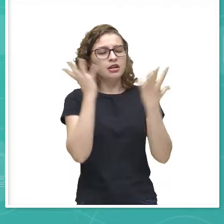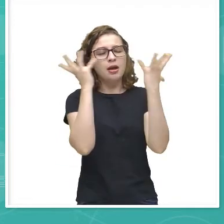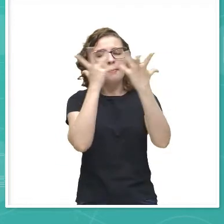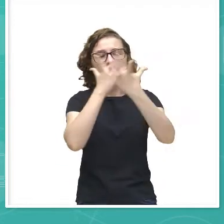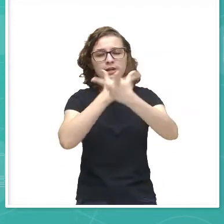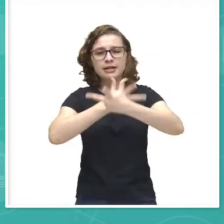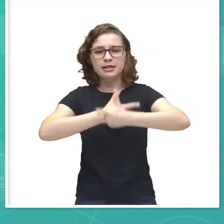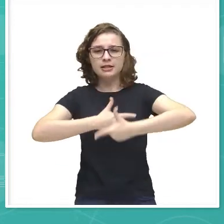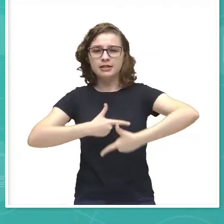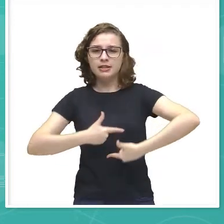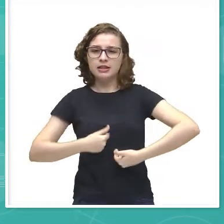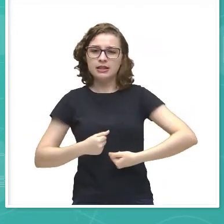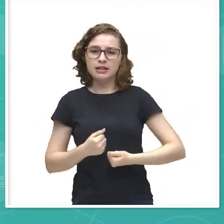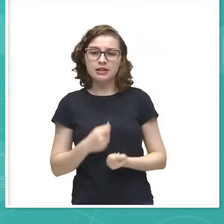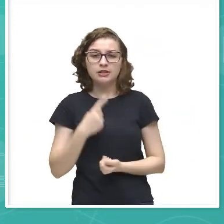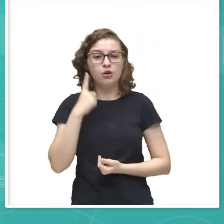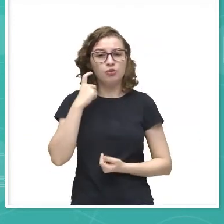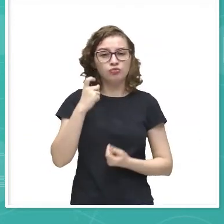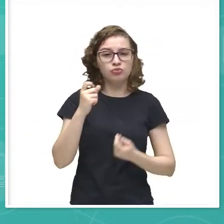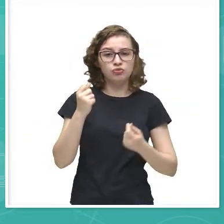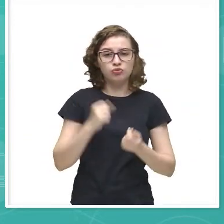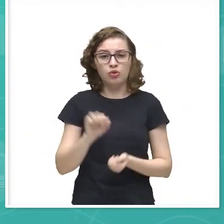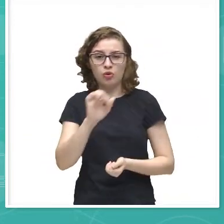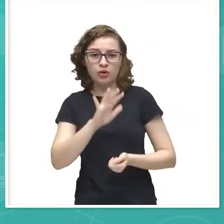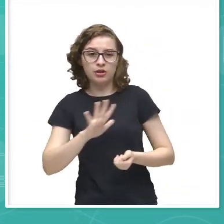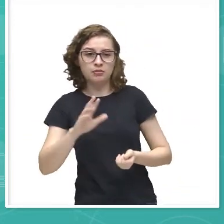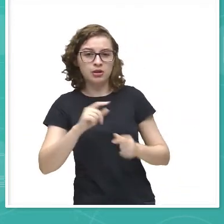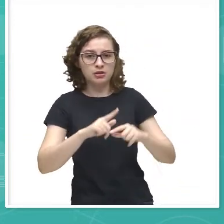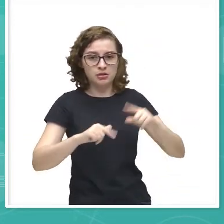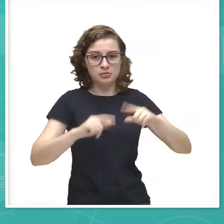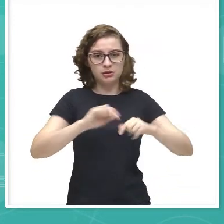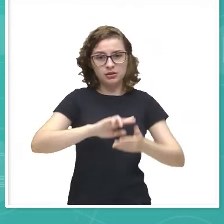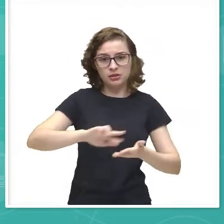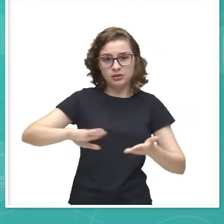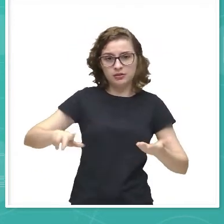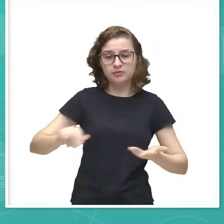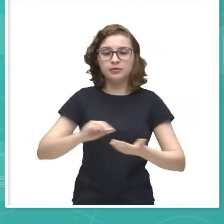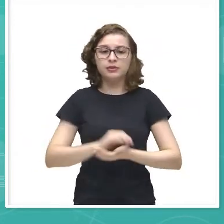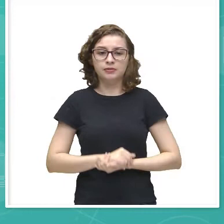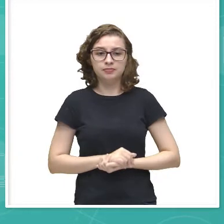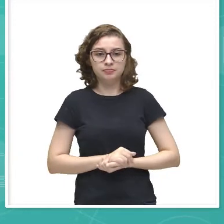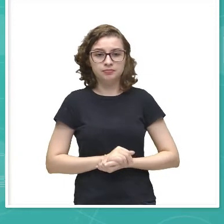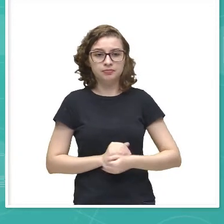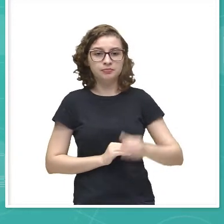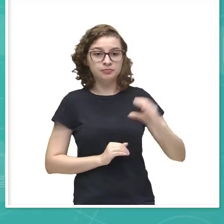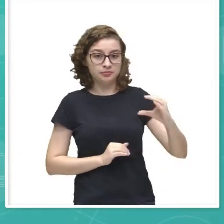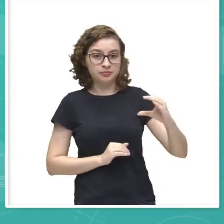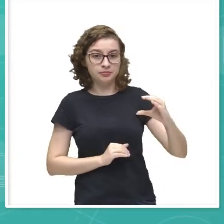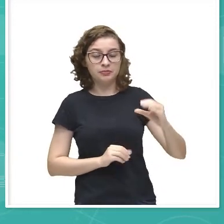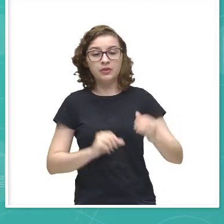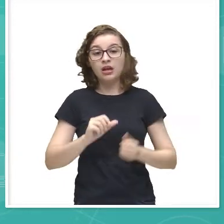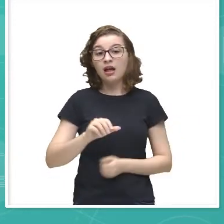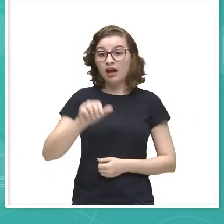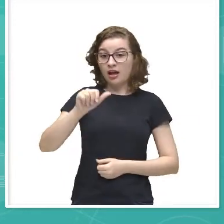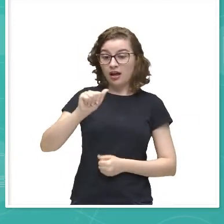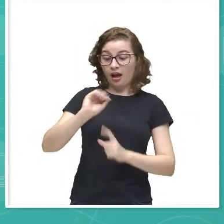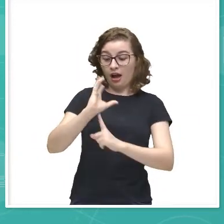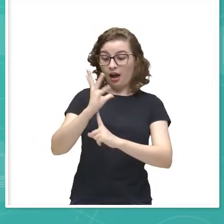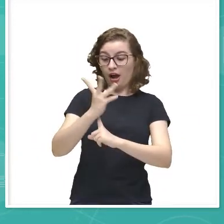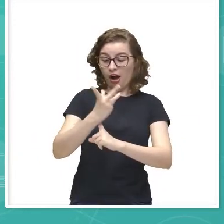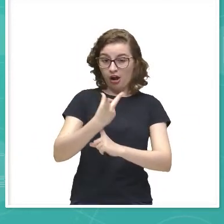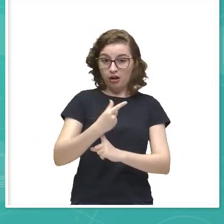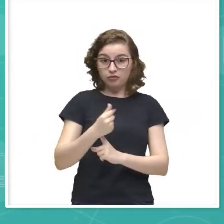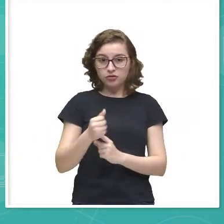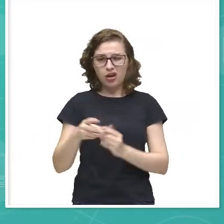mundo material ou imaterial que o inspira. A arte. Arte é um termo que vem do latim e significa